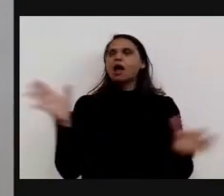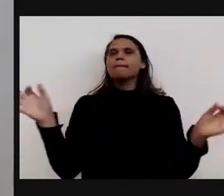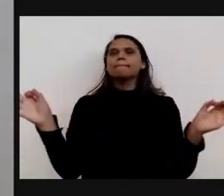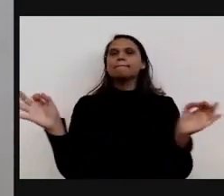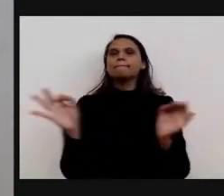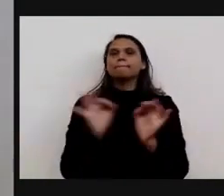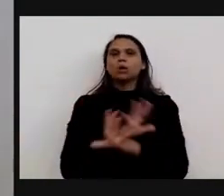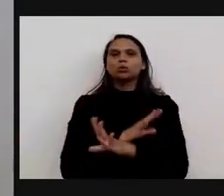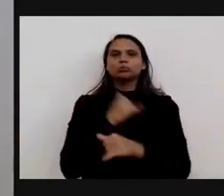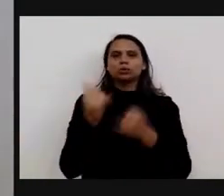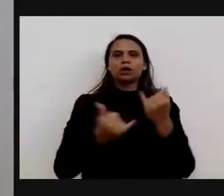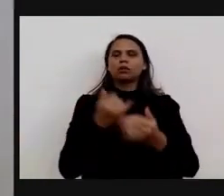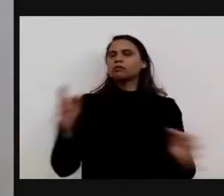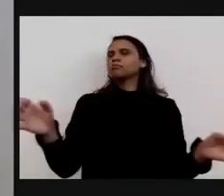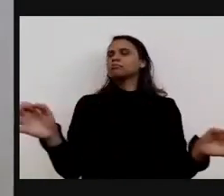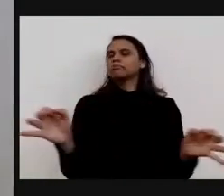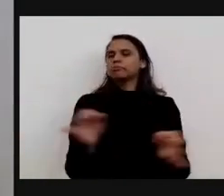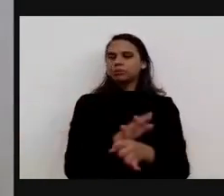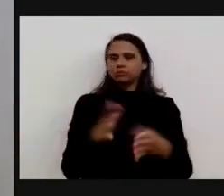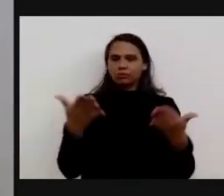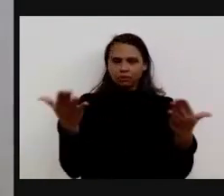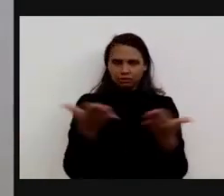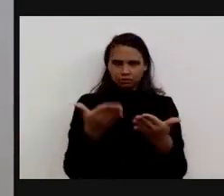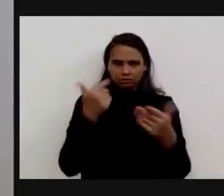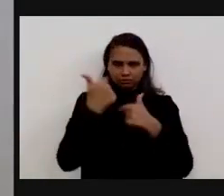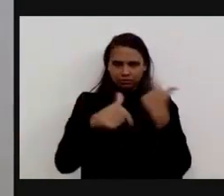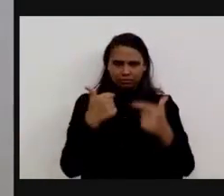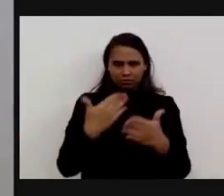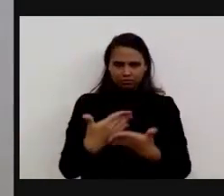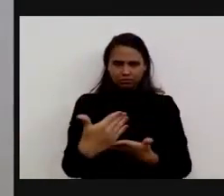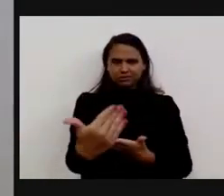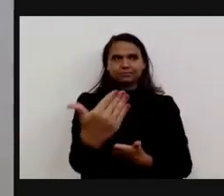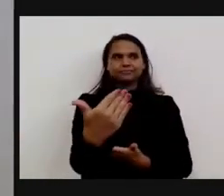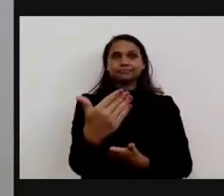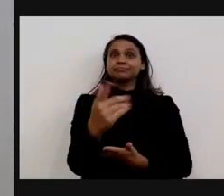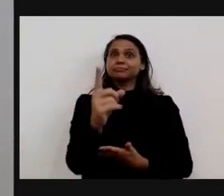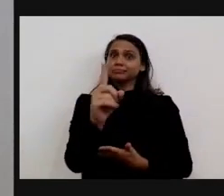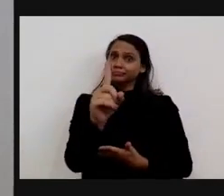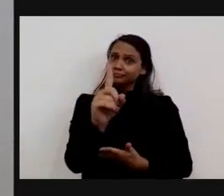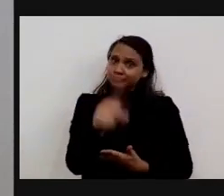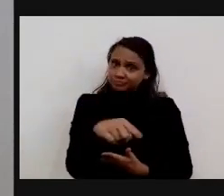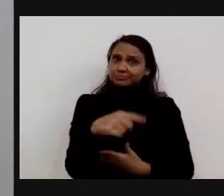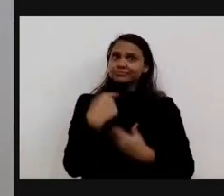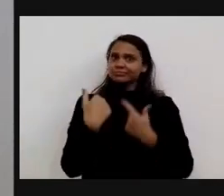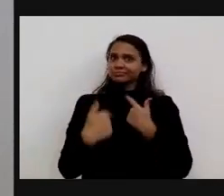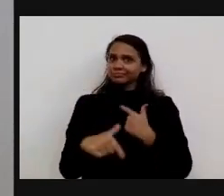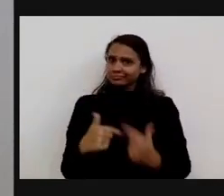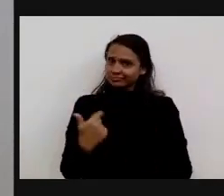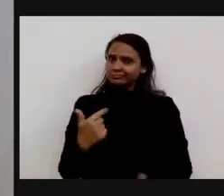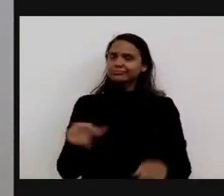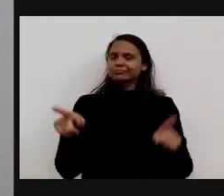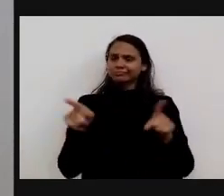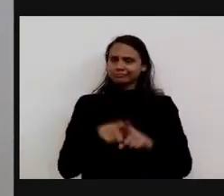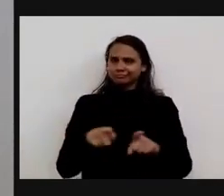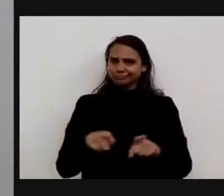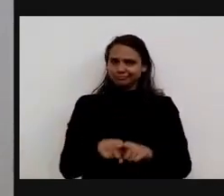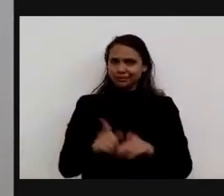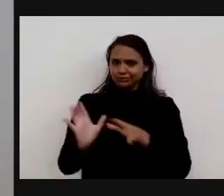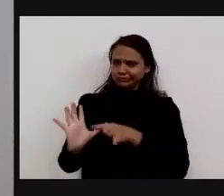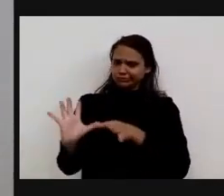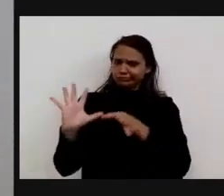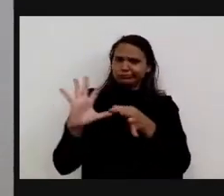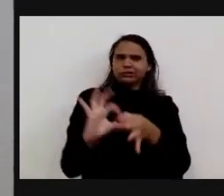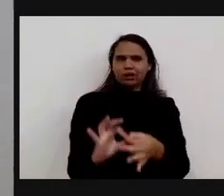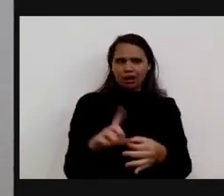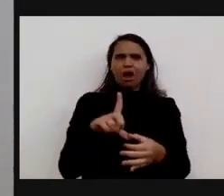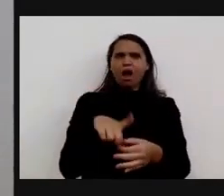vamos trabalhar vamos ao trabalho aqui na nossa reunião não é trabalho isso é trabalho tá a conversinha